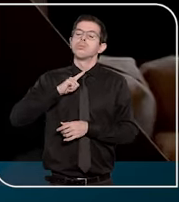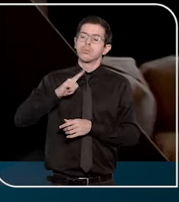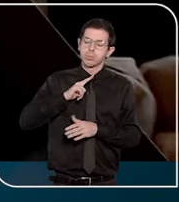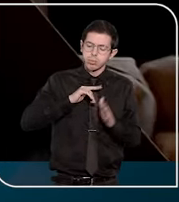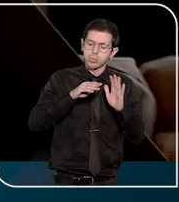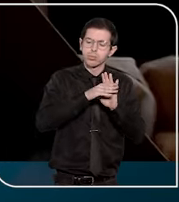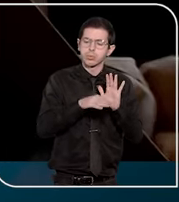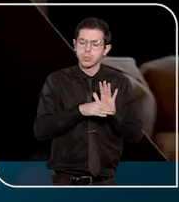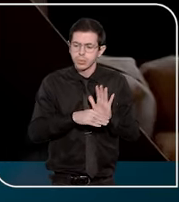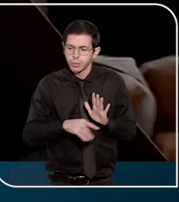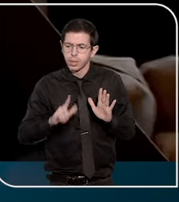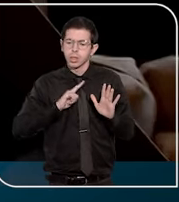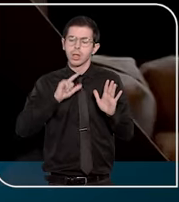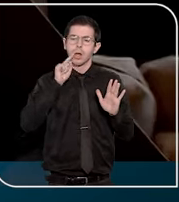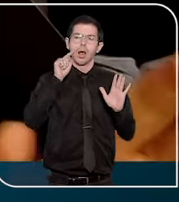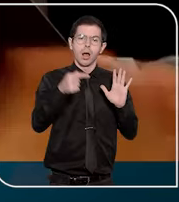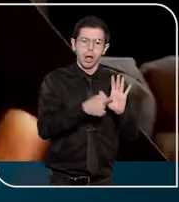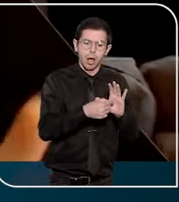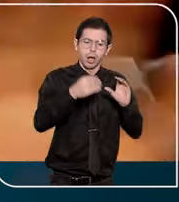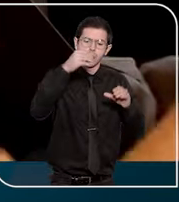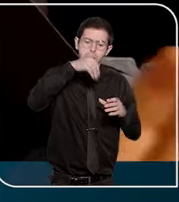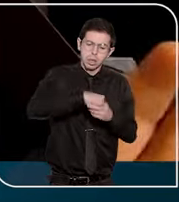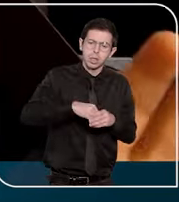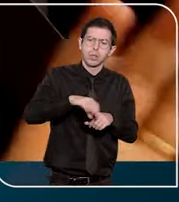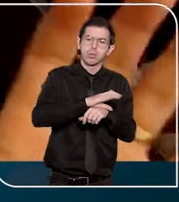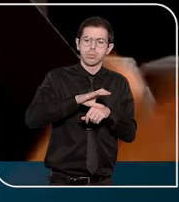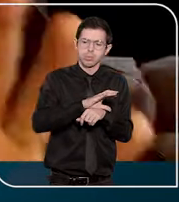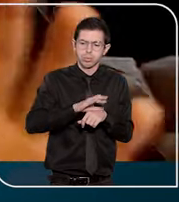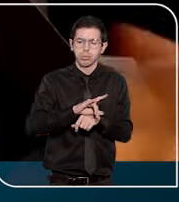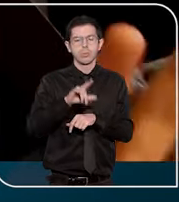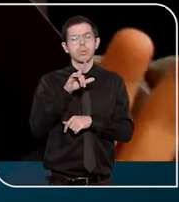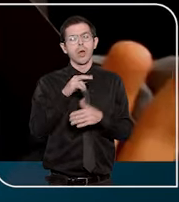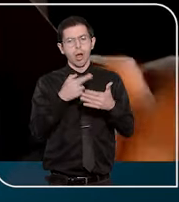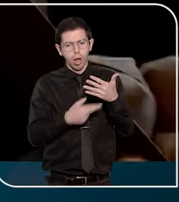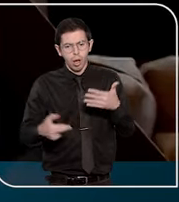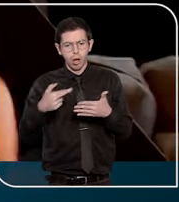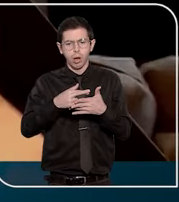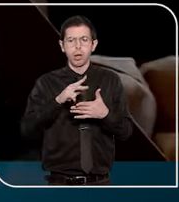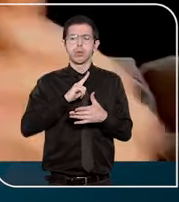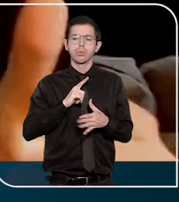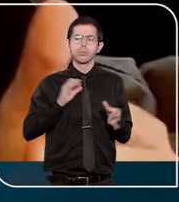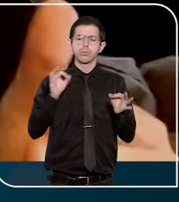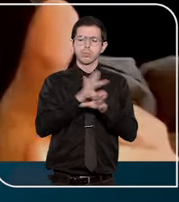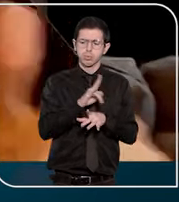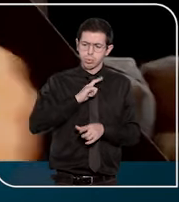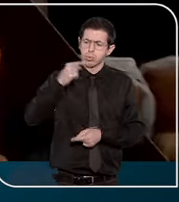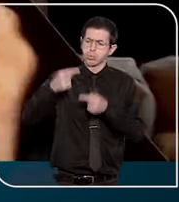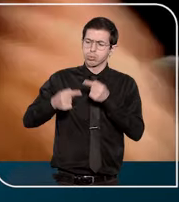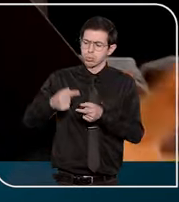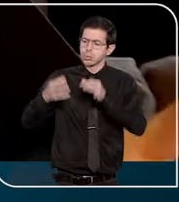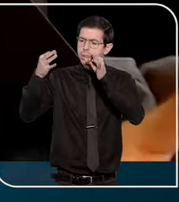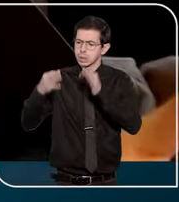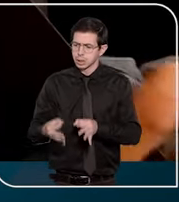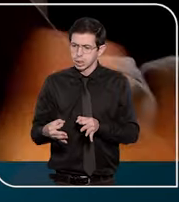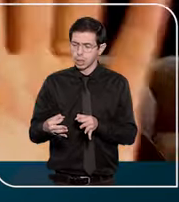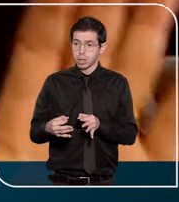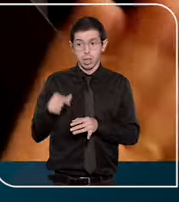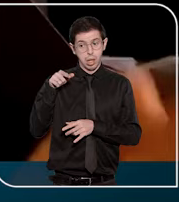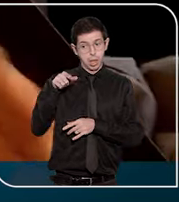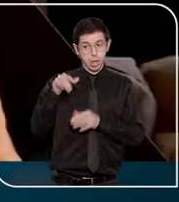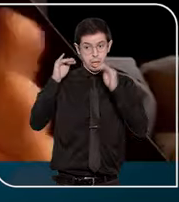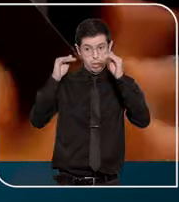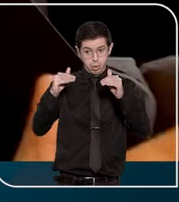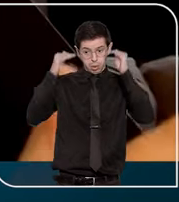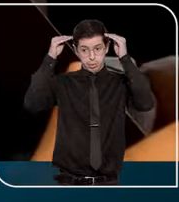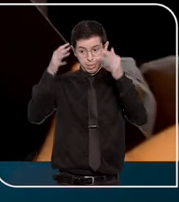de ofensa correta à Constituição. O recurso parece que está bem formado, está discutindo aquilo. E o Supremo já afetou aquele tema,